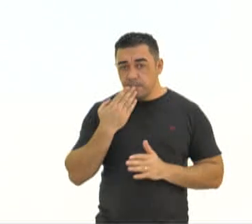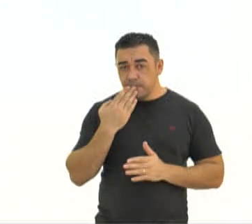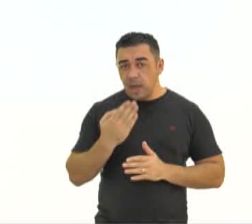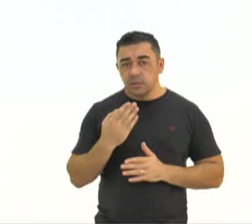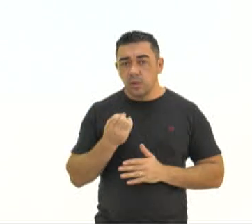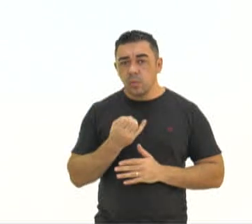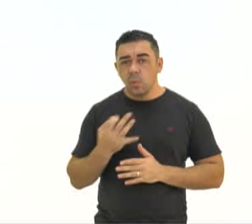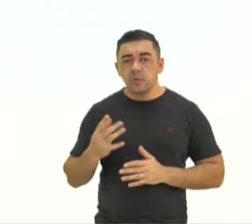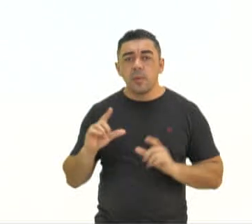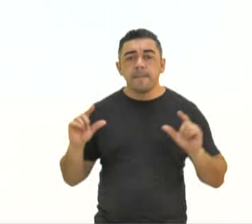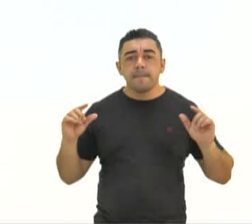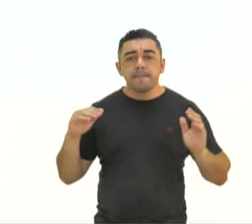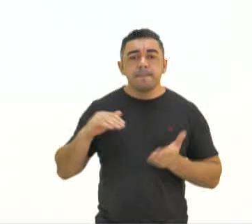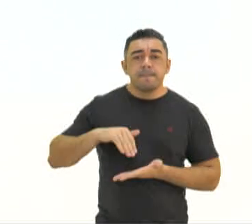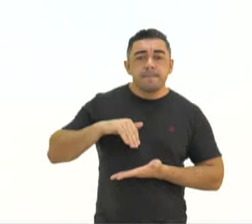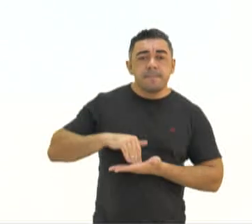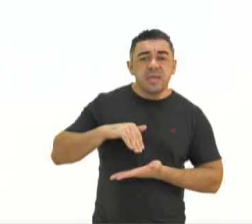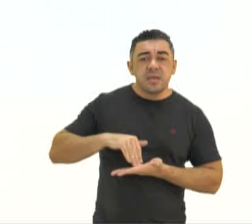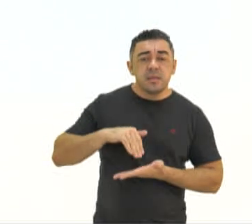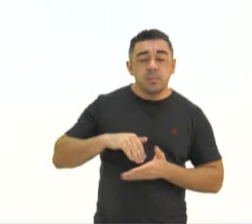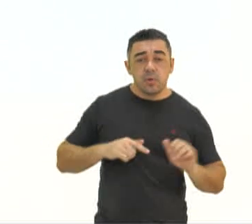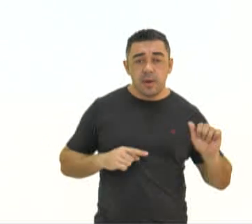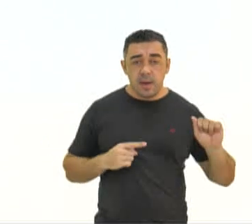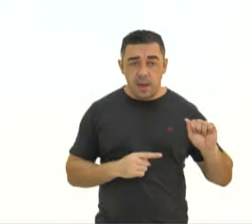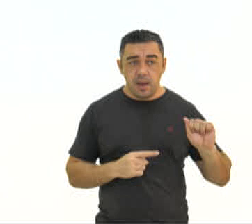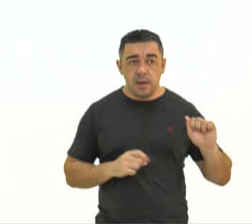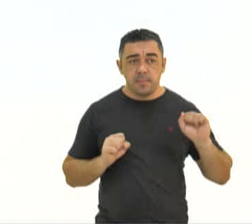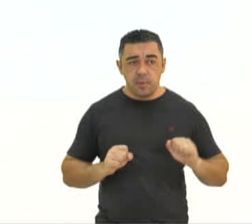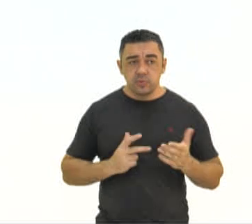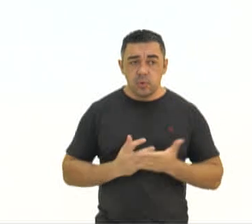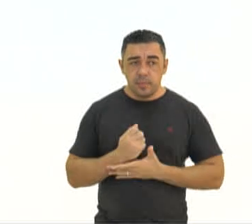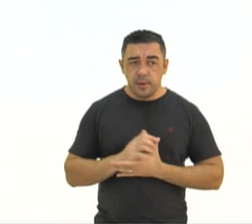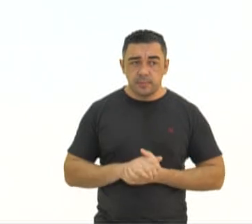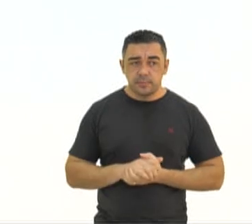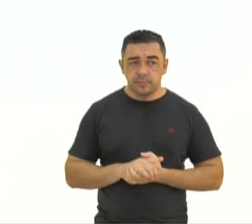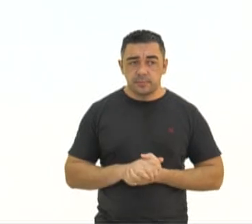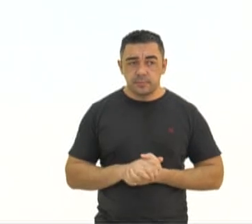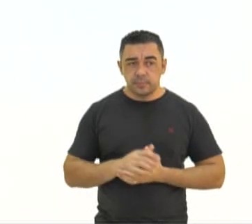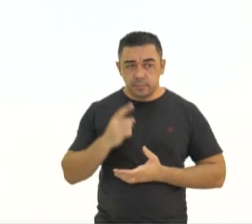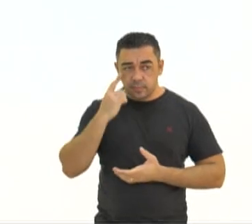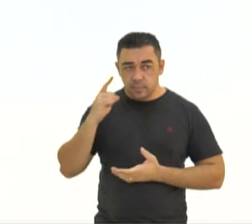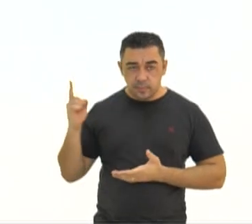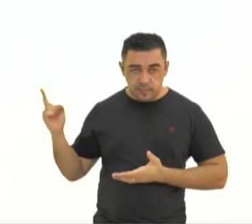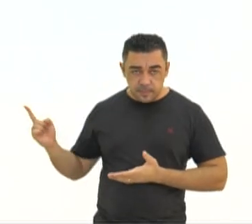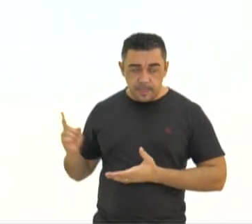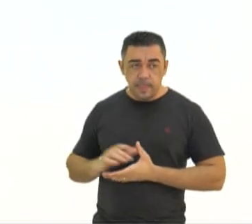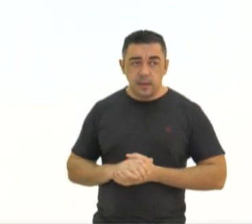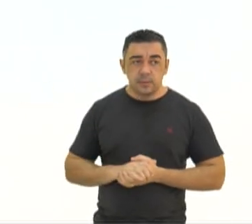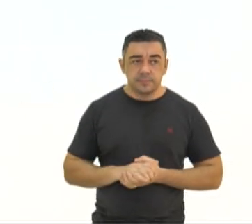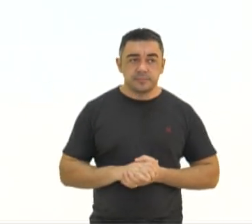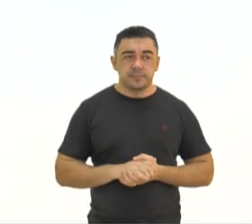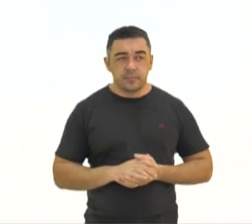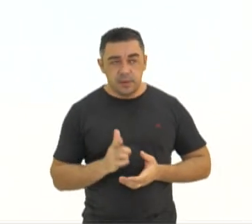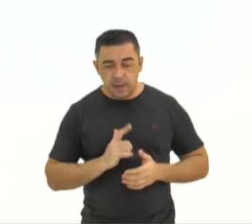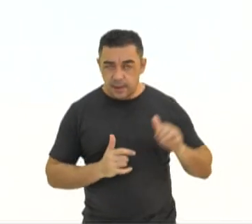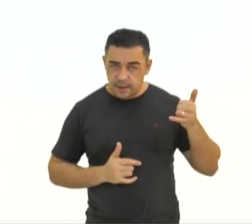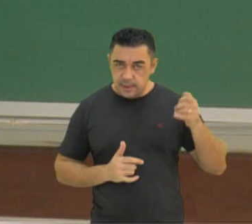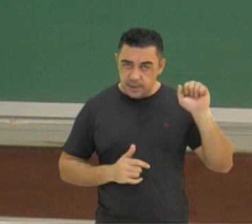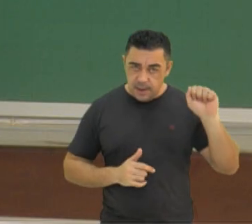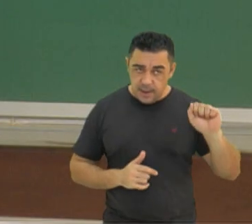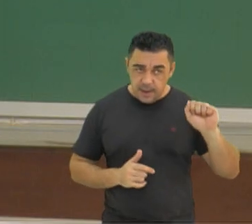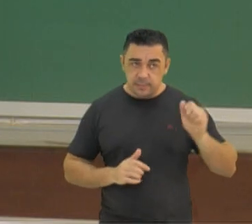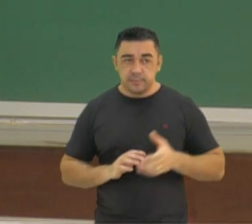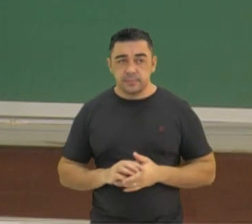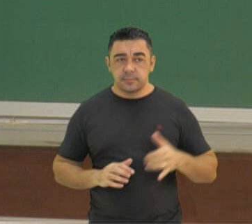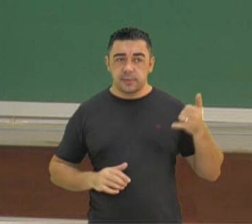qual o número mínimo de canetas do tipo A que ela pode comprar. Então vamos lá resolver essa questão. Então eu tenho aqui, ó, novamente, ó,